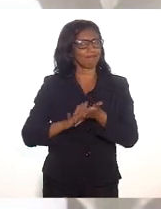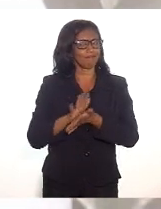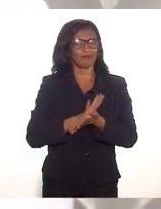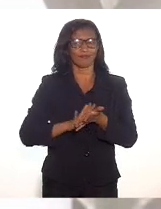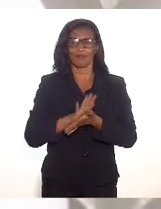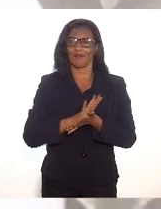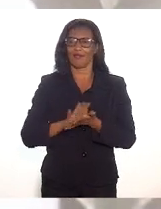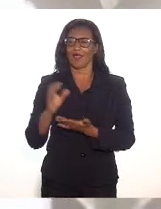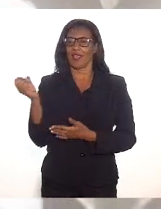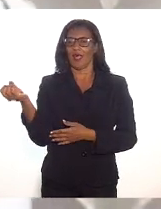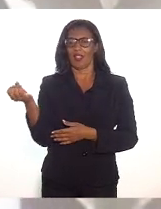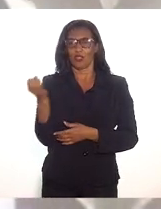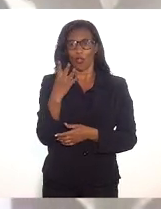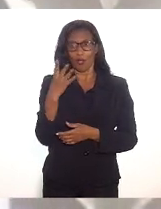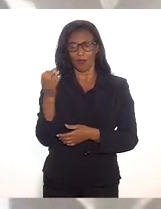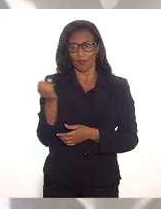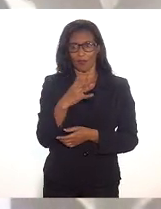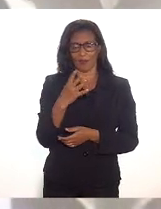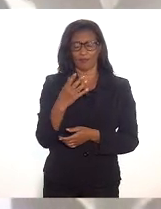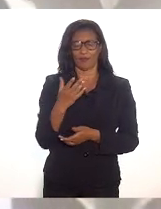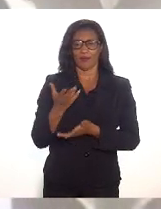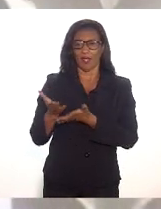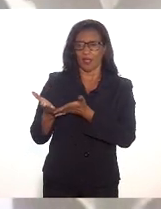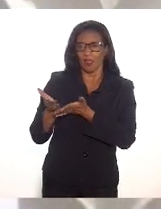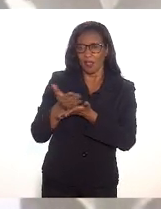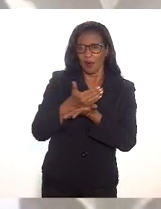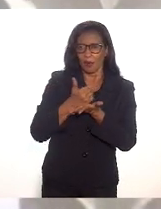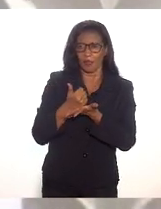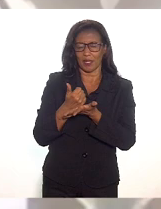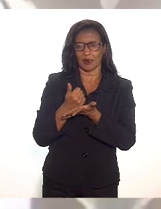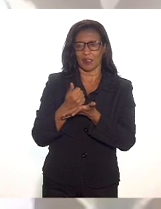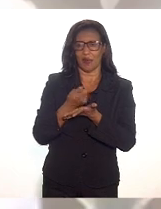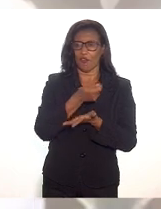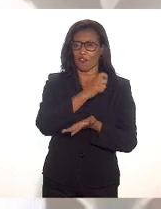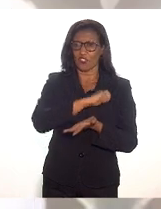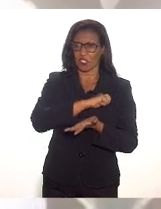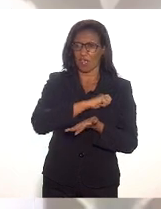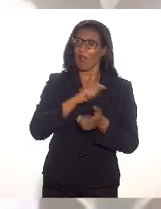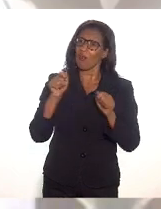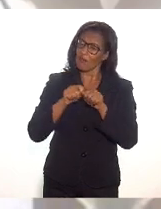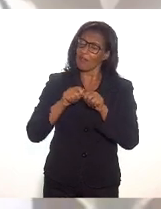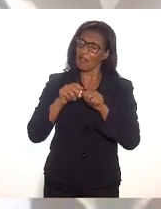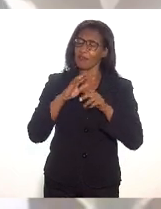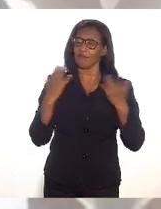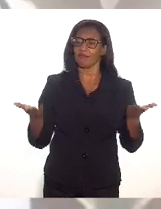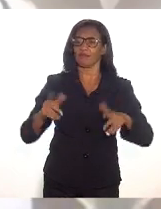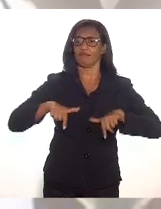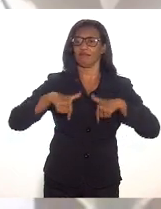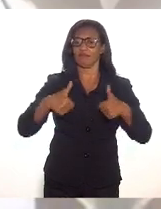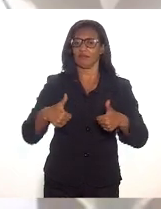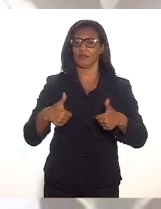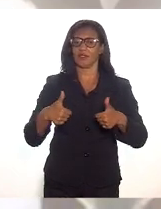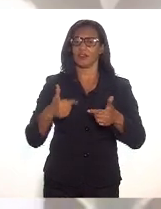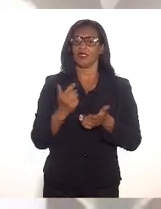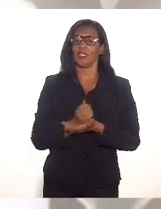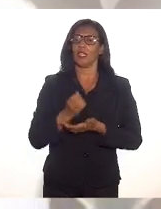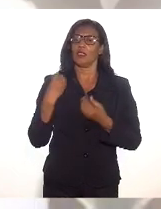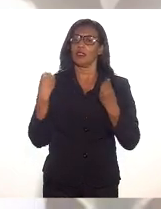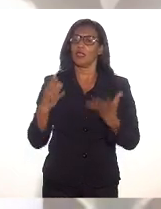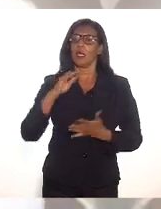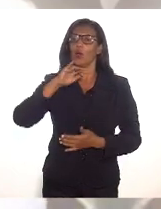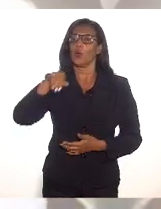A nova versão do plano de recuperação fiscal vai exatamente fazer isso, impossibilitar o